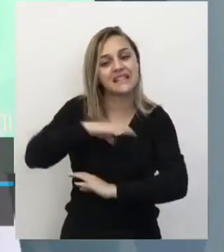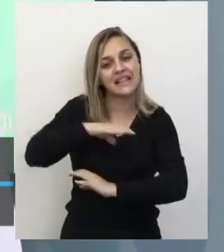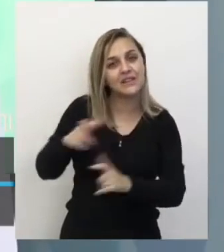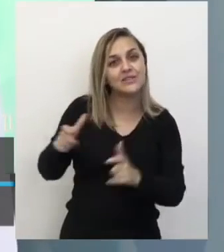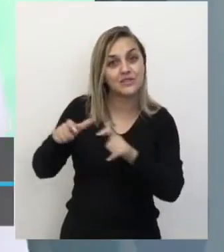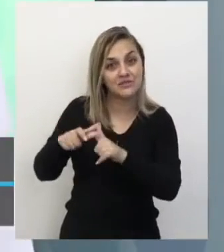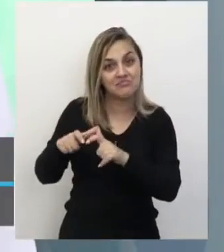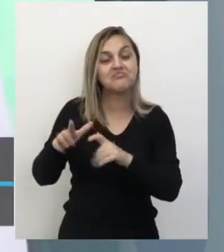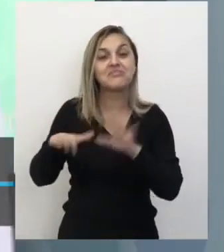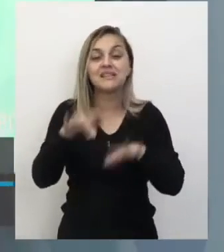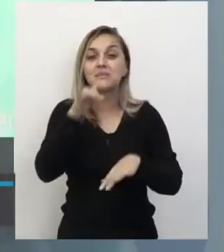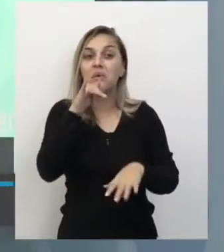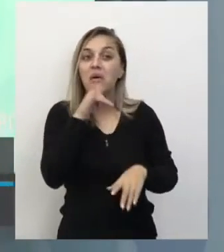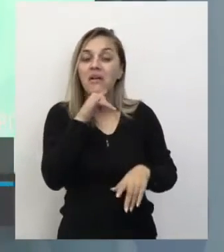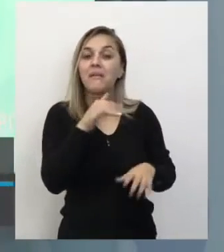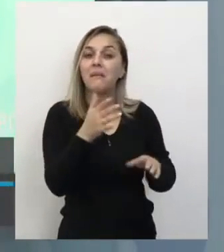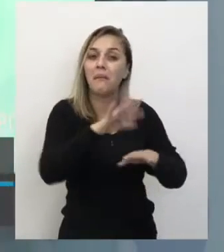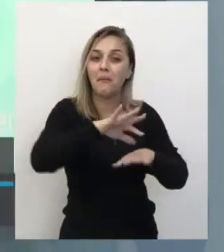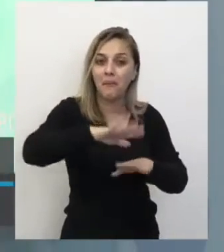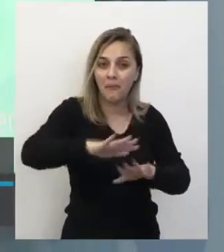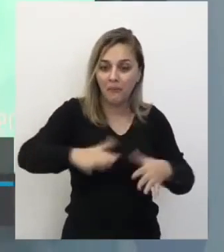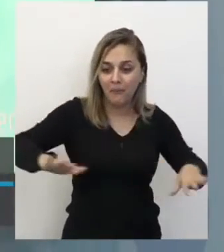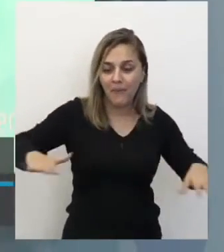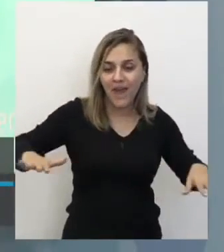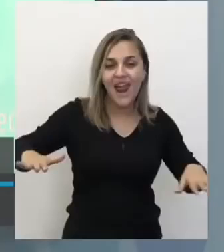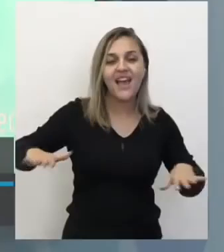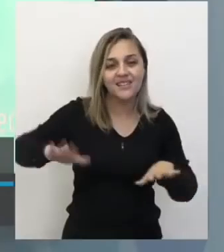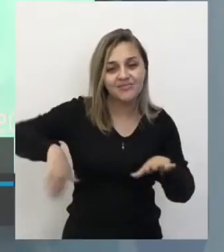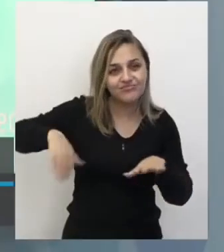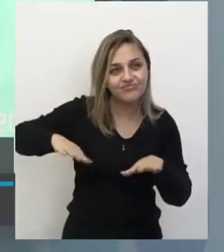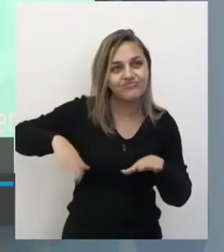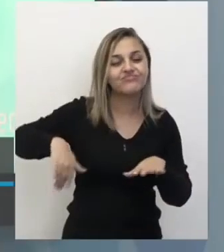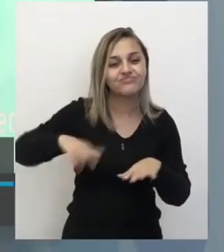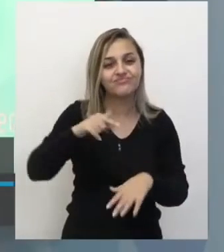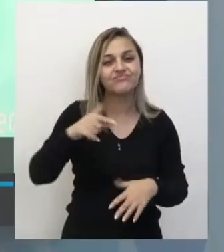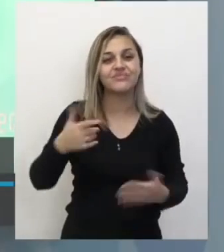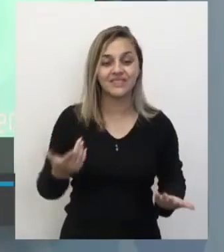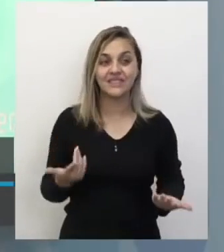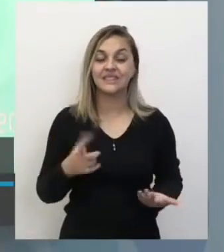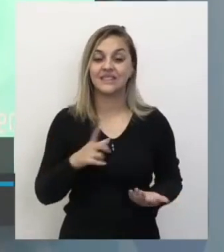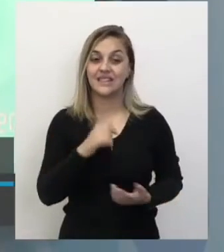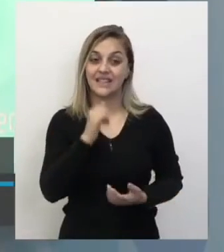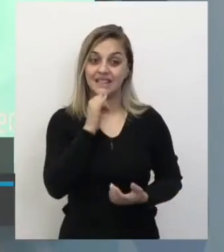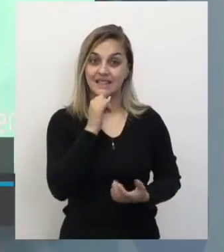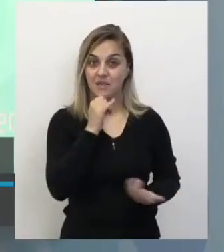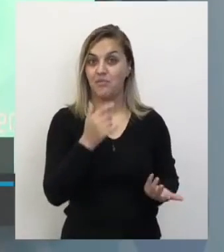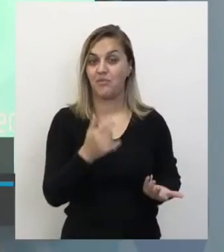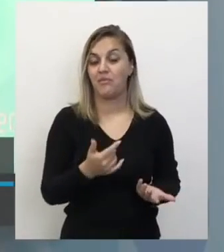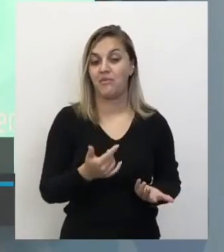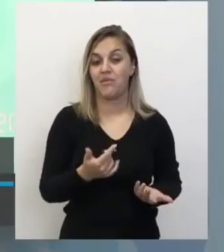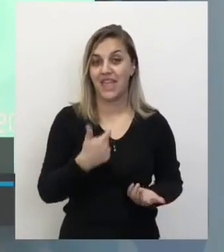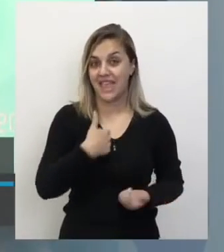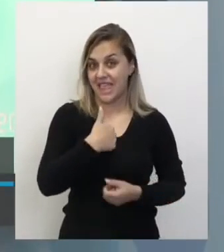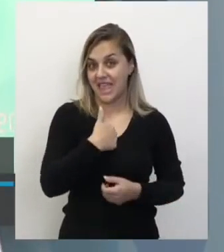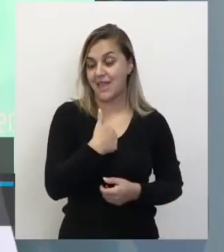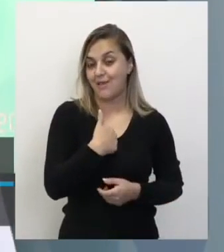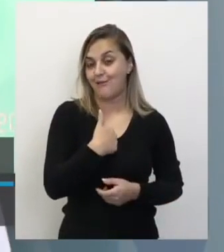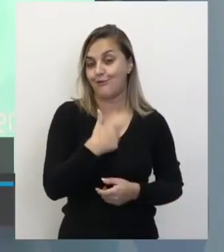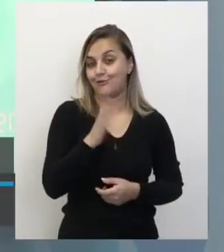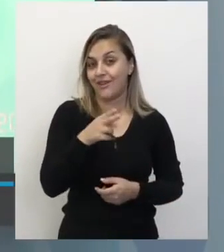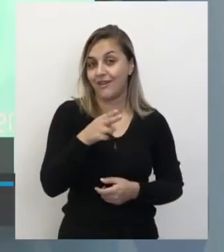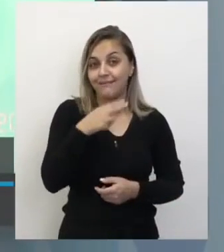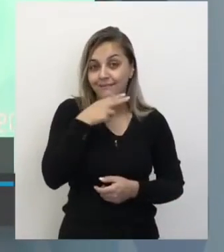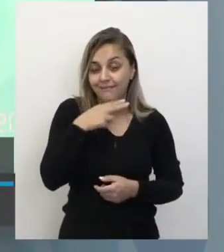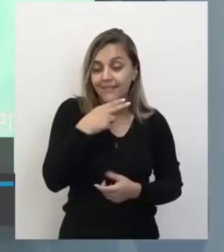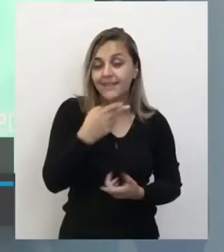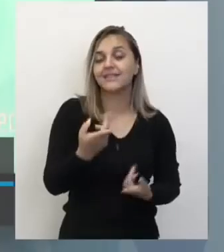mas também pouco, tá? Mas a gente acaba tendo uma nostalgia do que não viveu, inclusive eu, que sou neto e filho